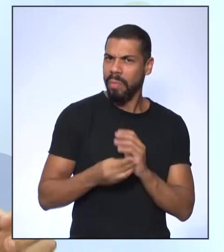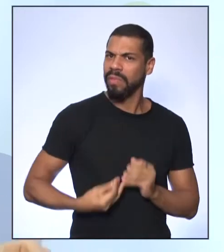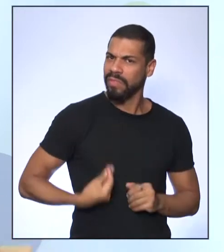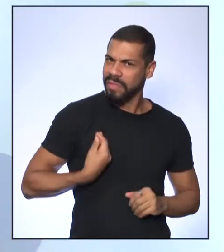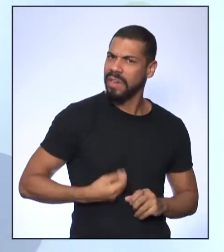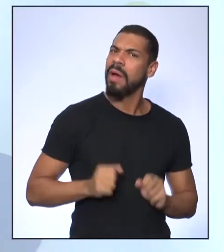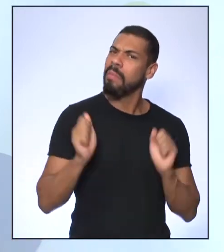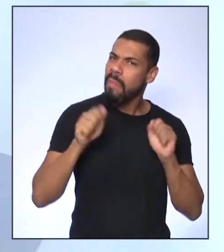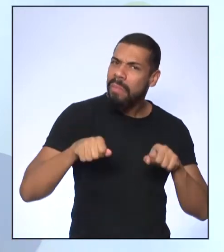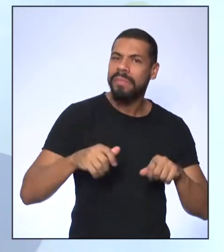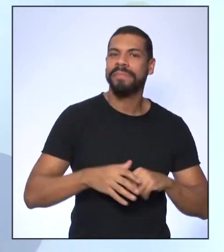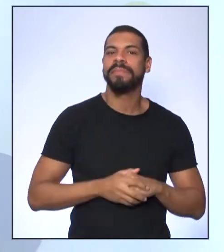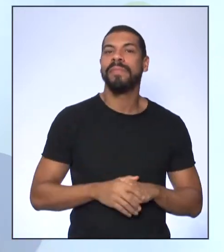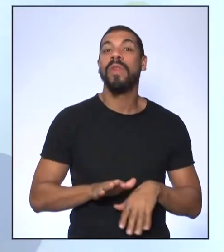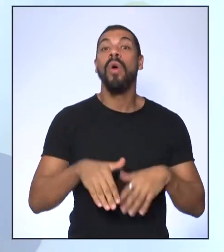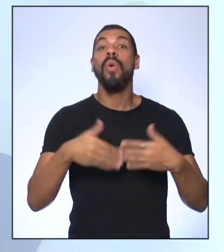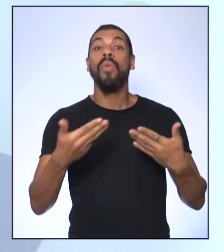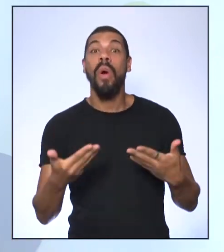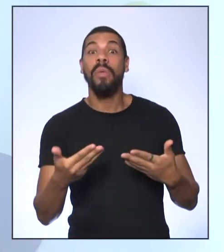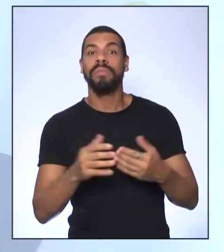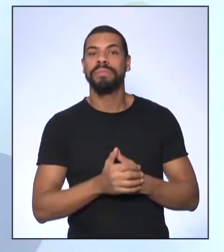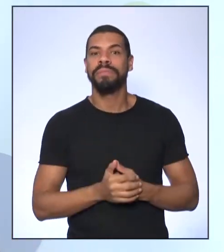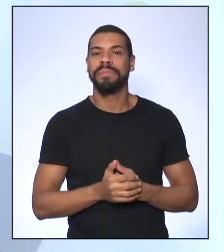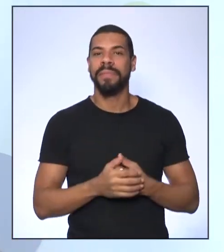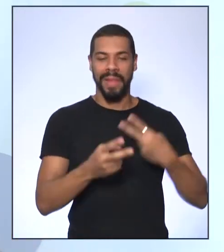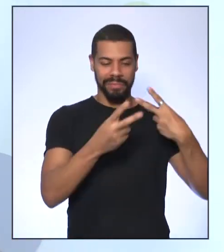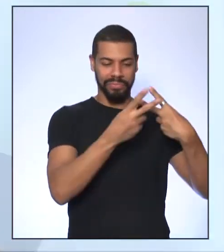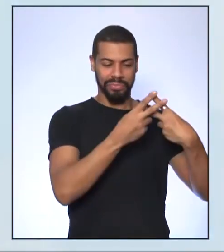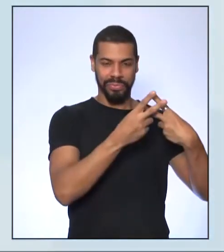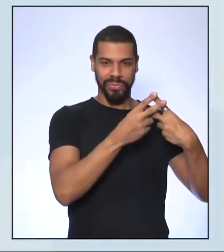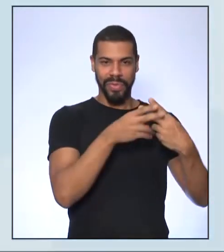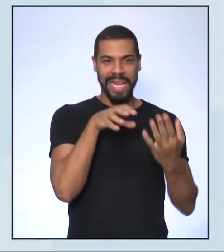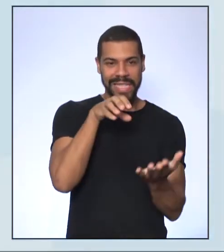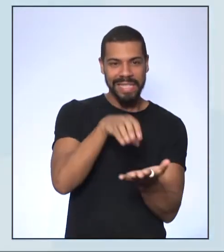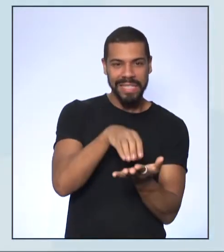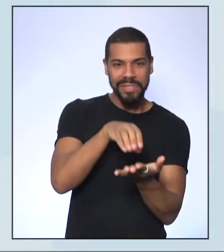eu vou utilizar quais tags? Centro de Mídia São Paulo,